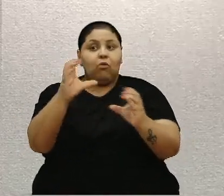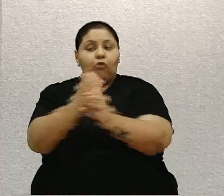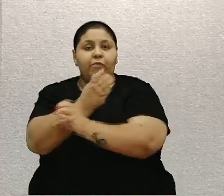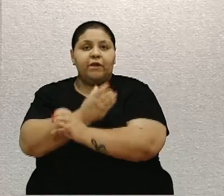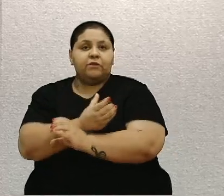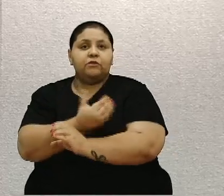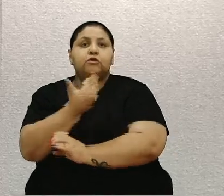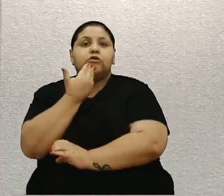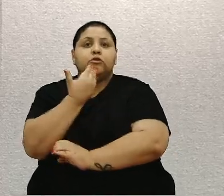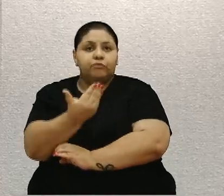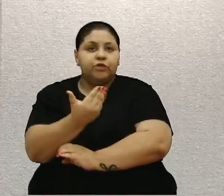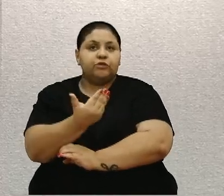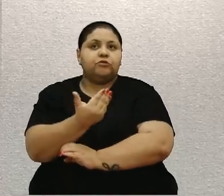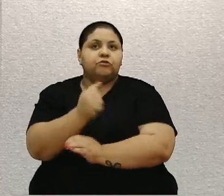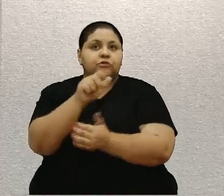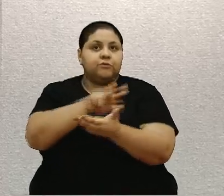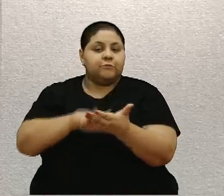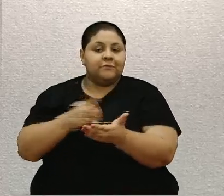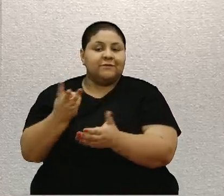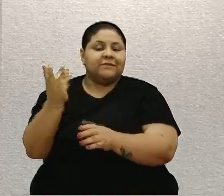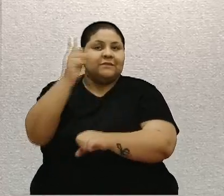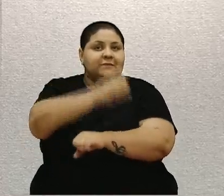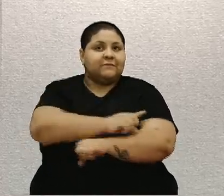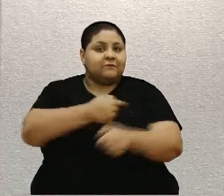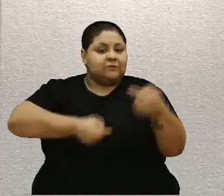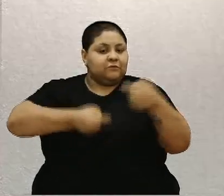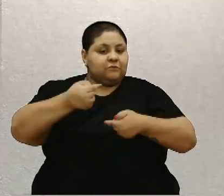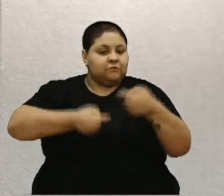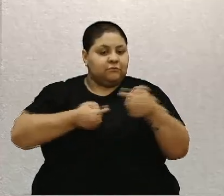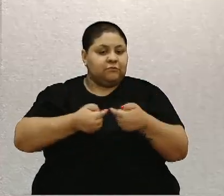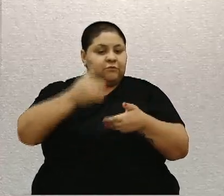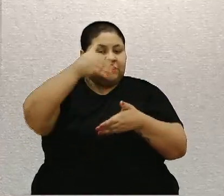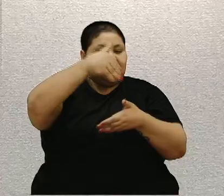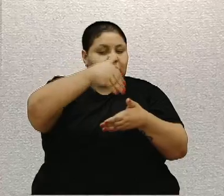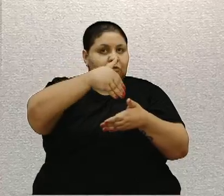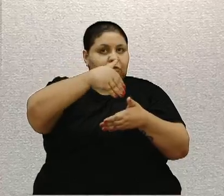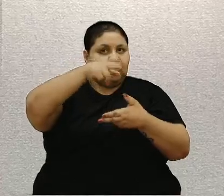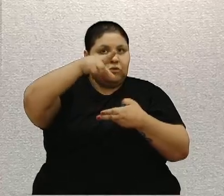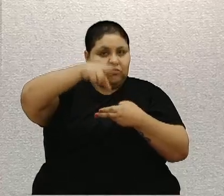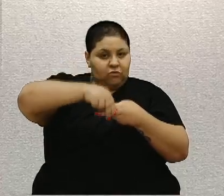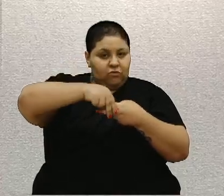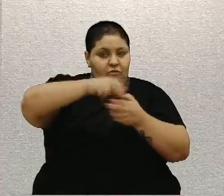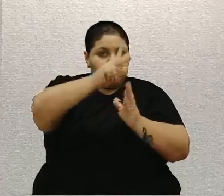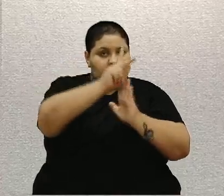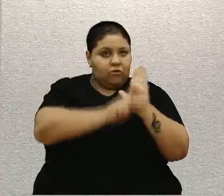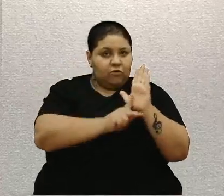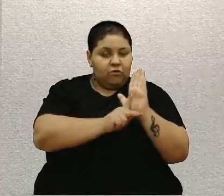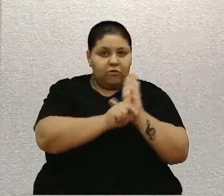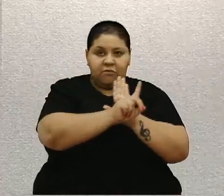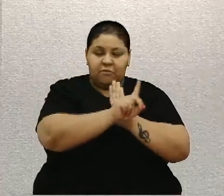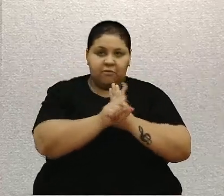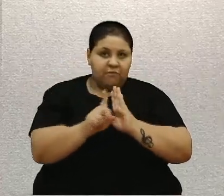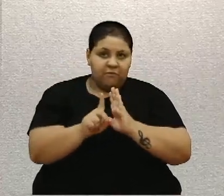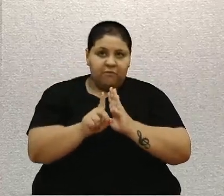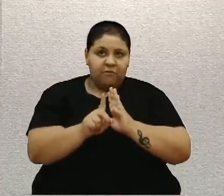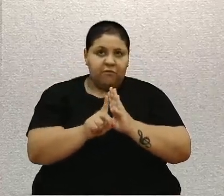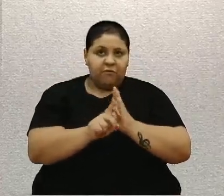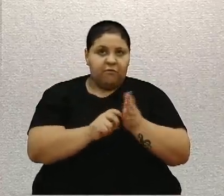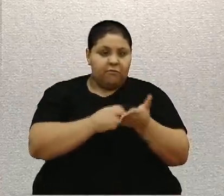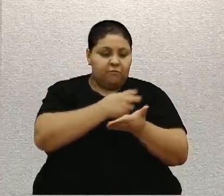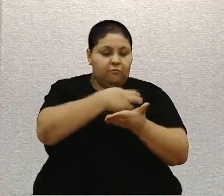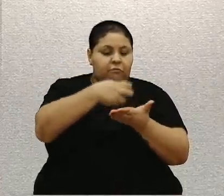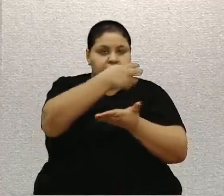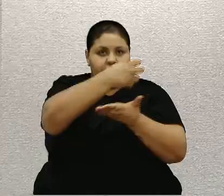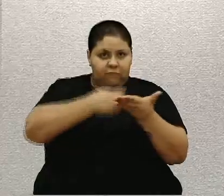estou pedindo vistas de 3 dias para discutir, para botar um adendo no projeto, uma alteração para que não seja tributado,